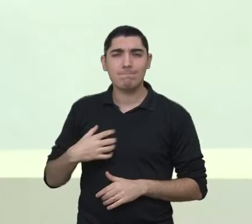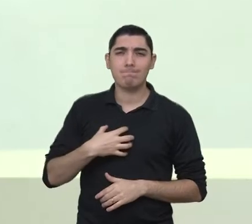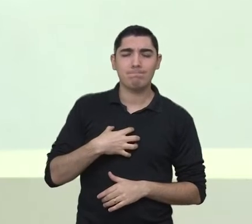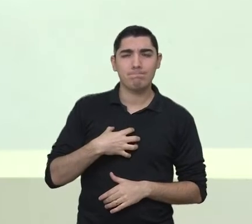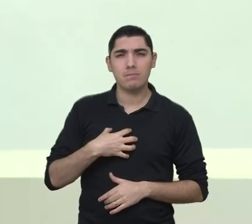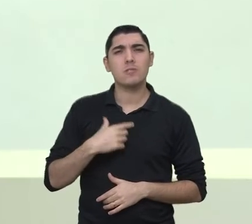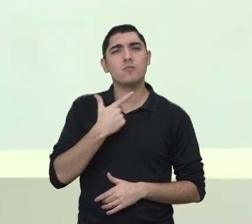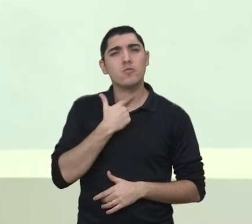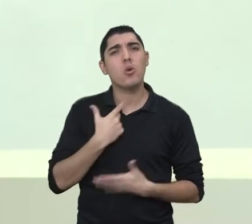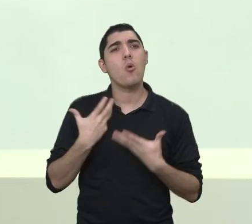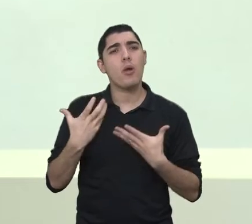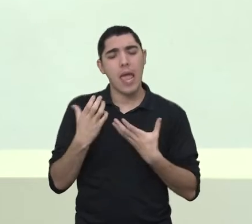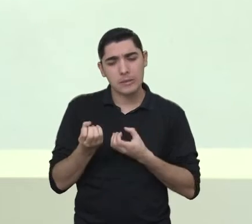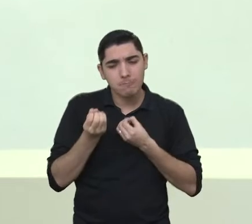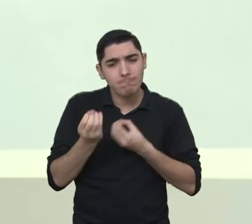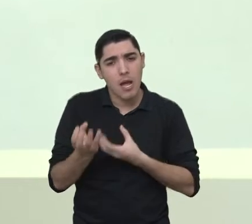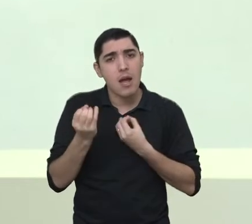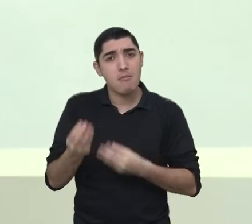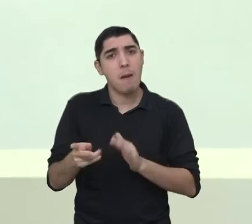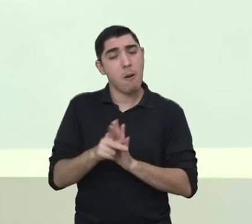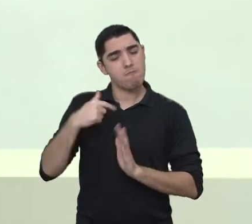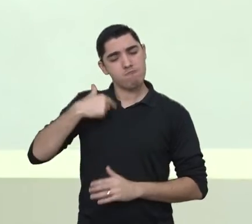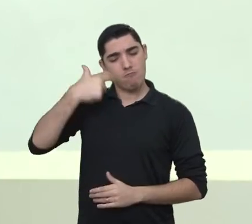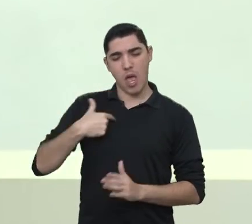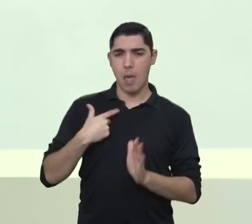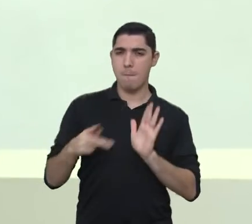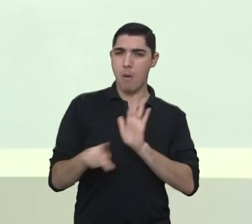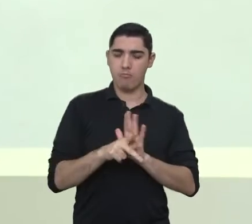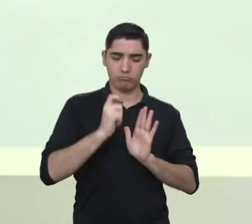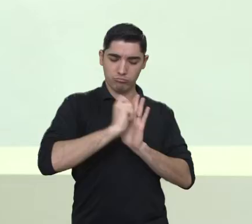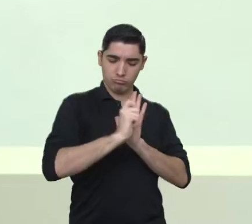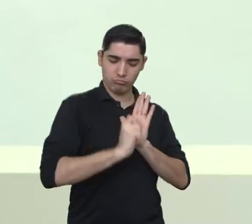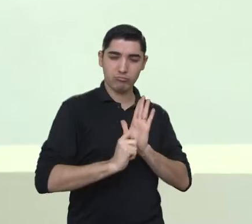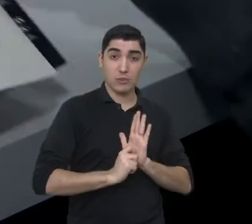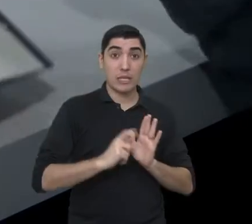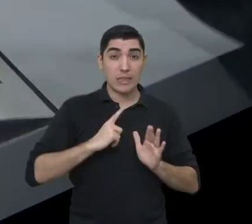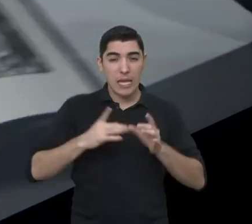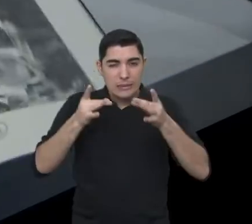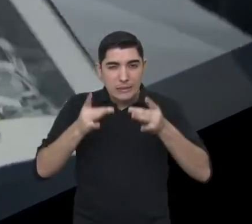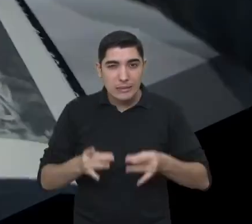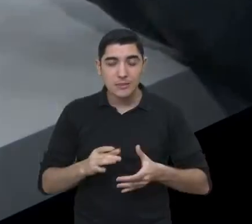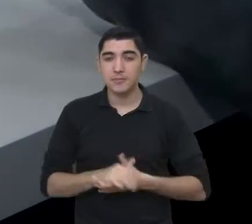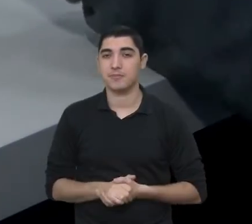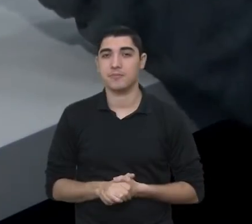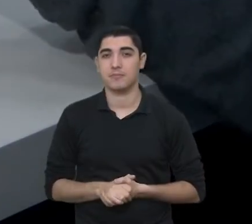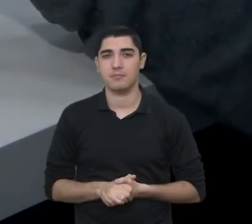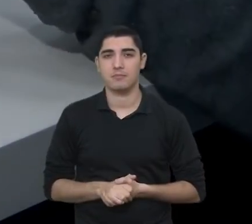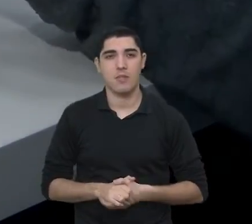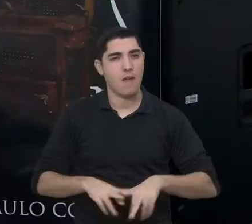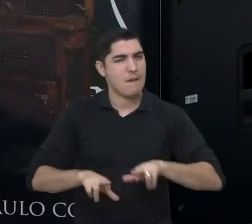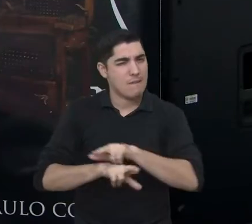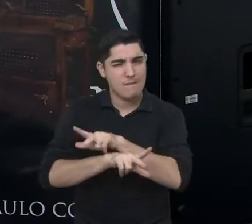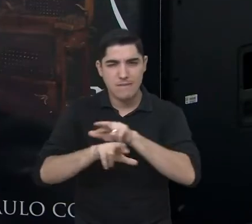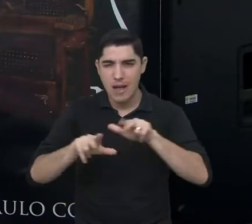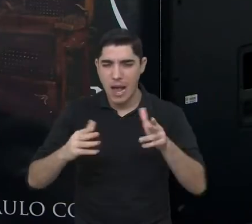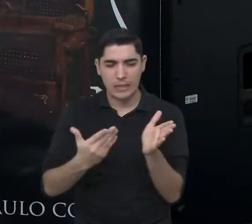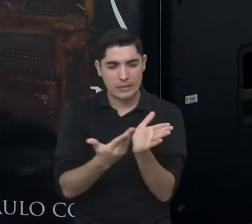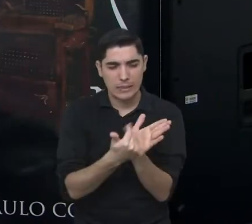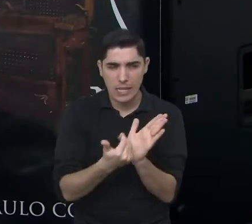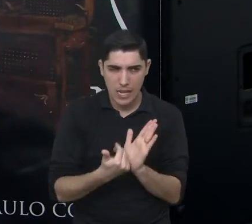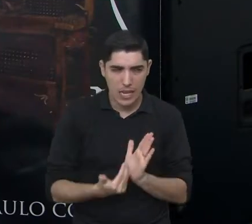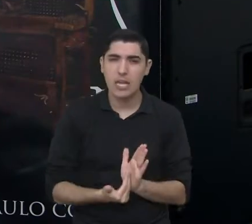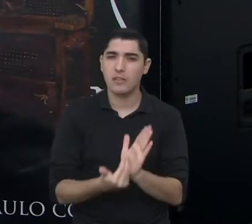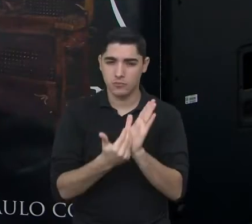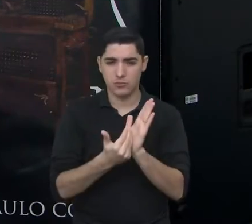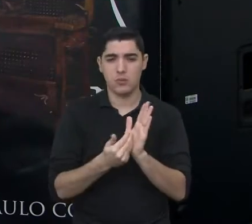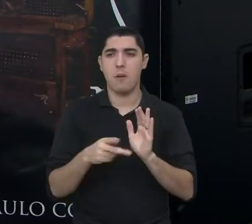autores, Costa sentiu o desejo de contar a história de maneira autoral, com minuciosos detalhes. Saíram vários livros,